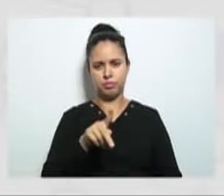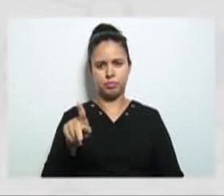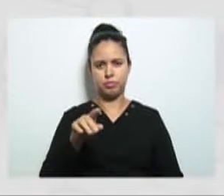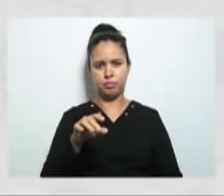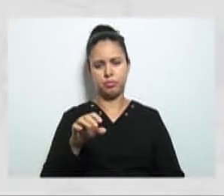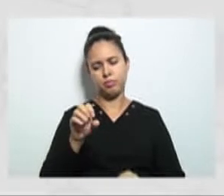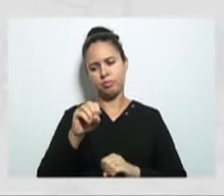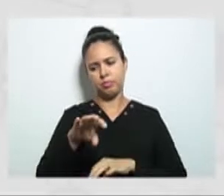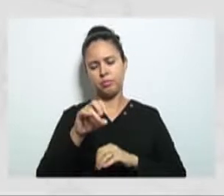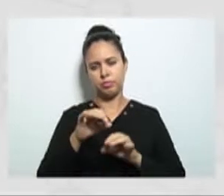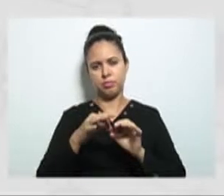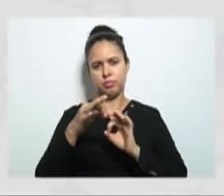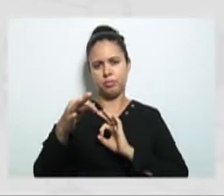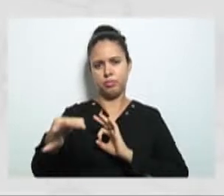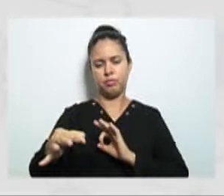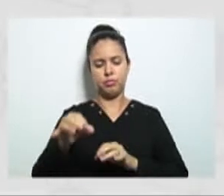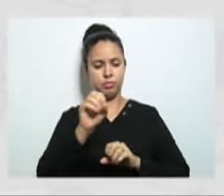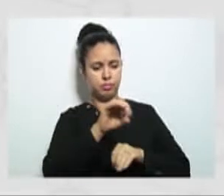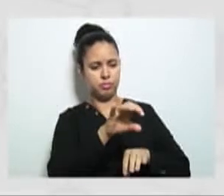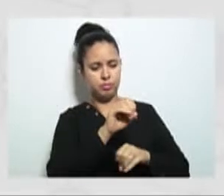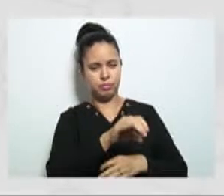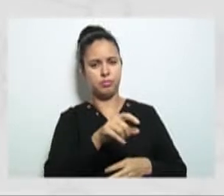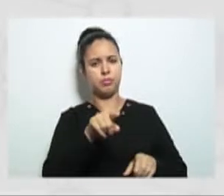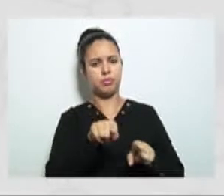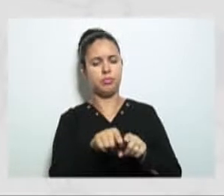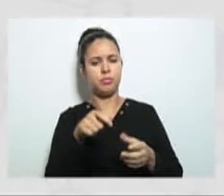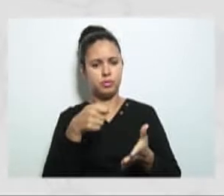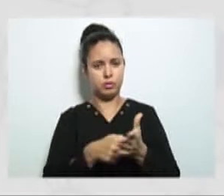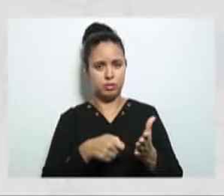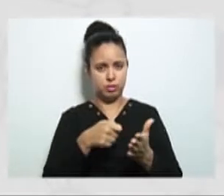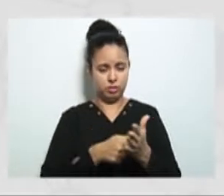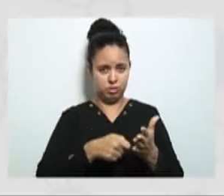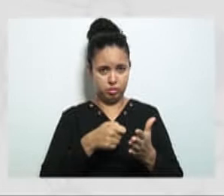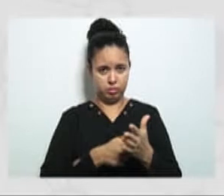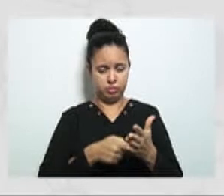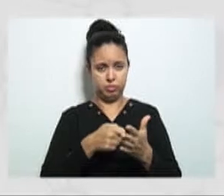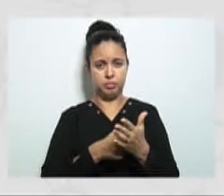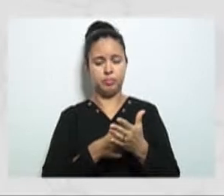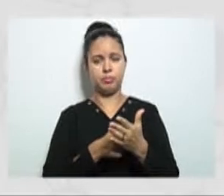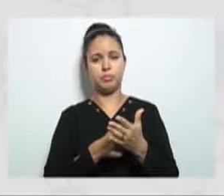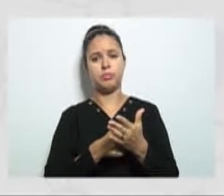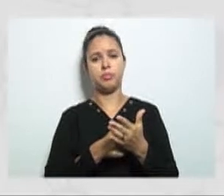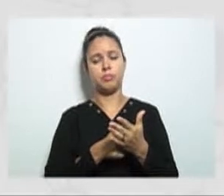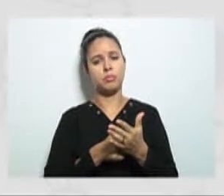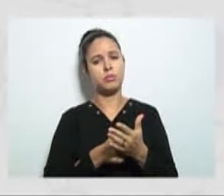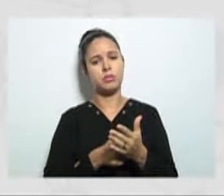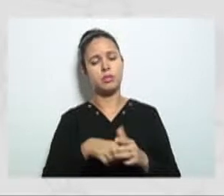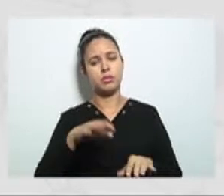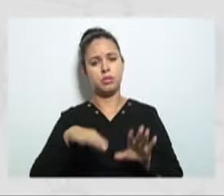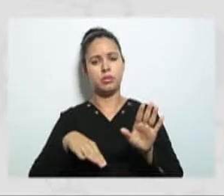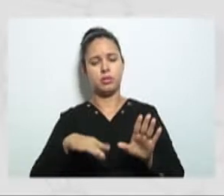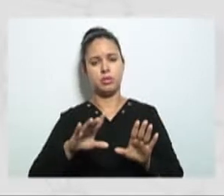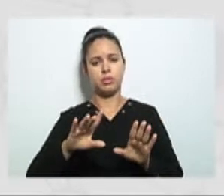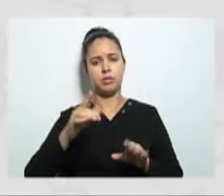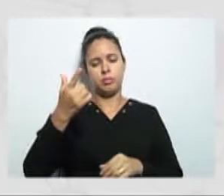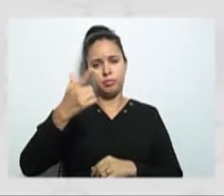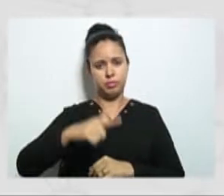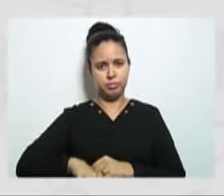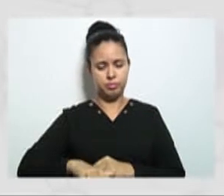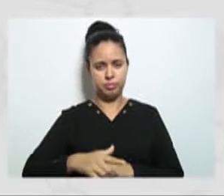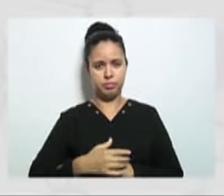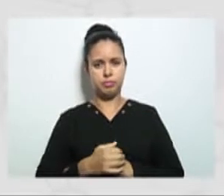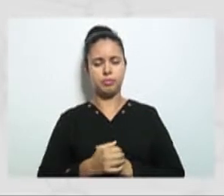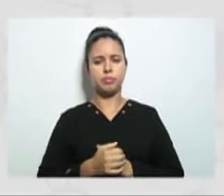ensinam e cobram, como ocorre nas salas de aula, tá? Eu já digo mais para vocês, gente. Cobra até mais do que se você estiver na sala de aula,